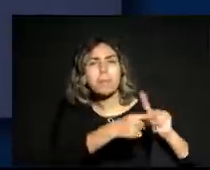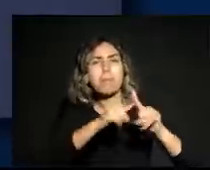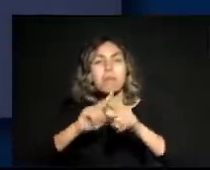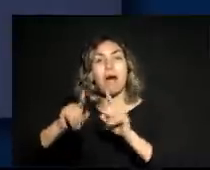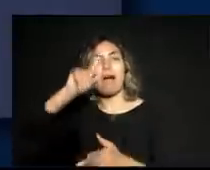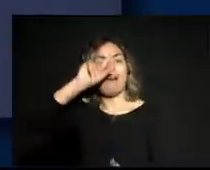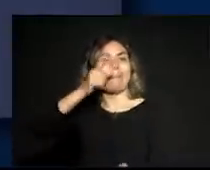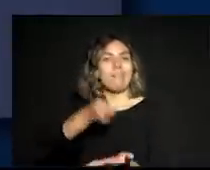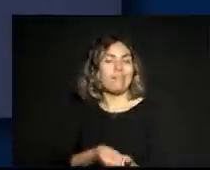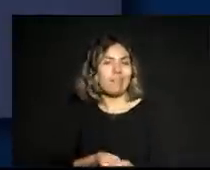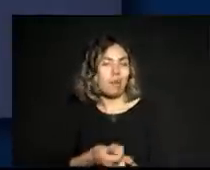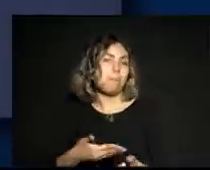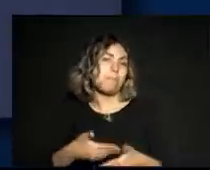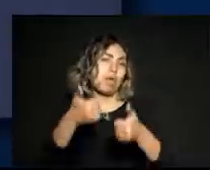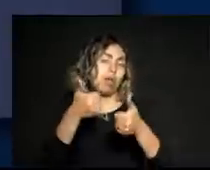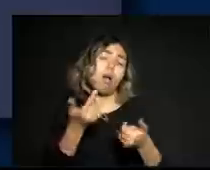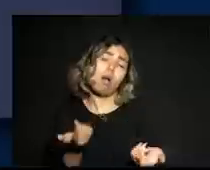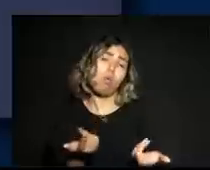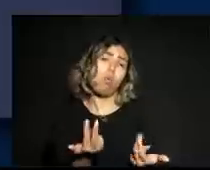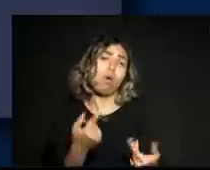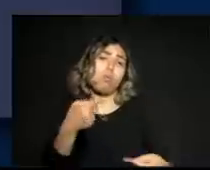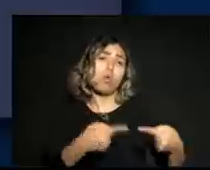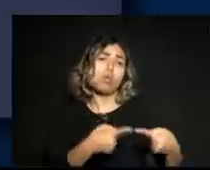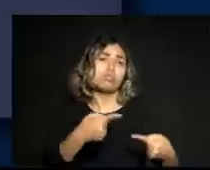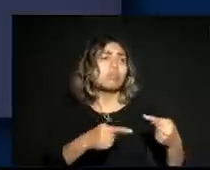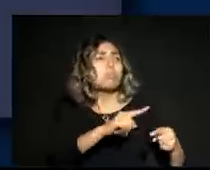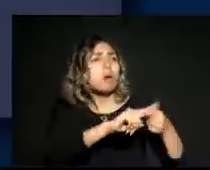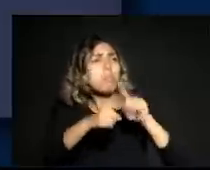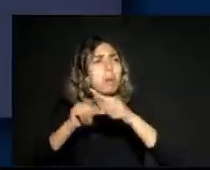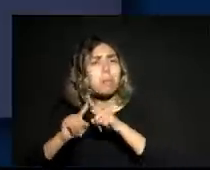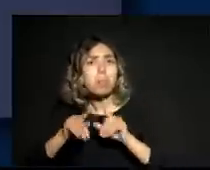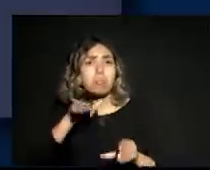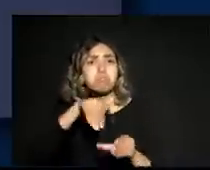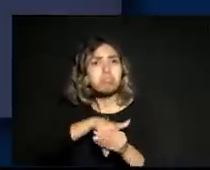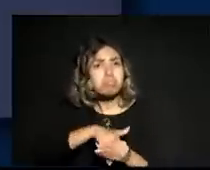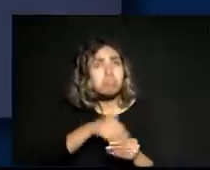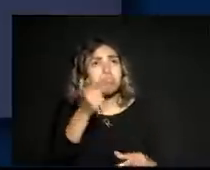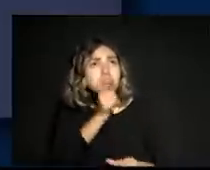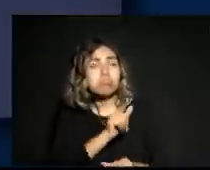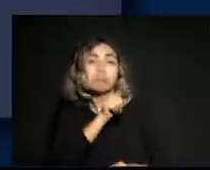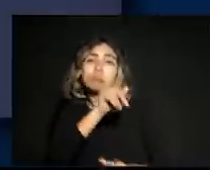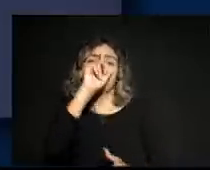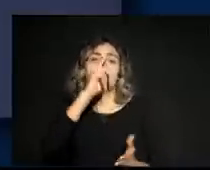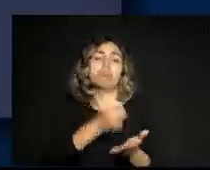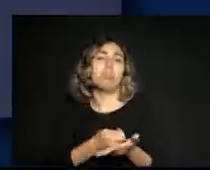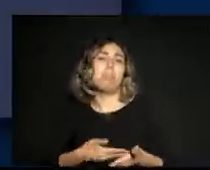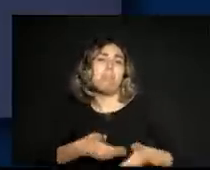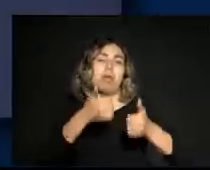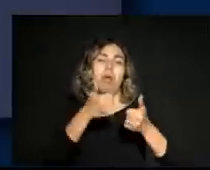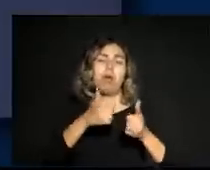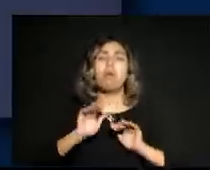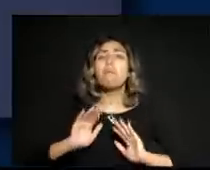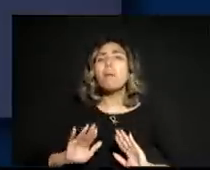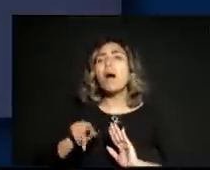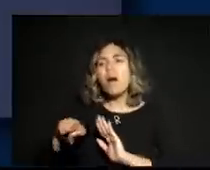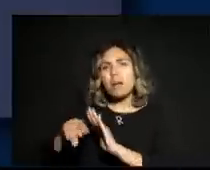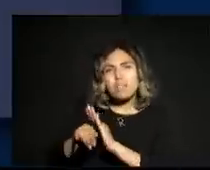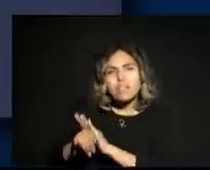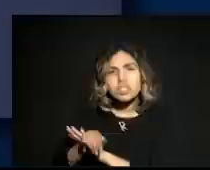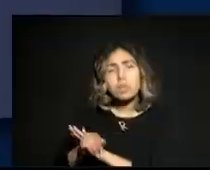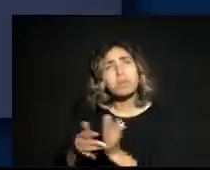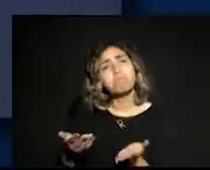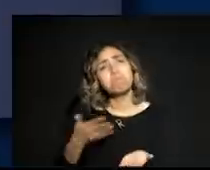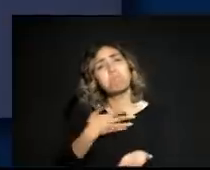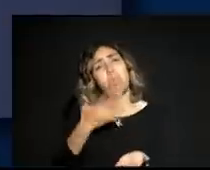que o debate político faça o Brasil e na melhor direção agora sobre investimento Eu acho que o Brasil ele tá